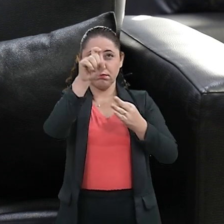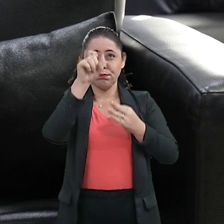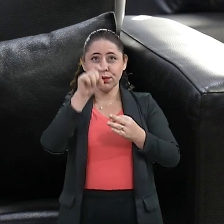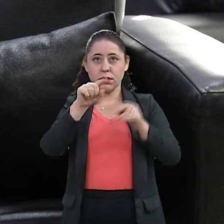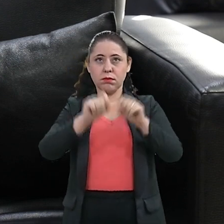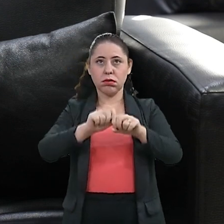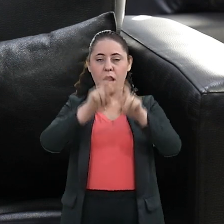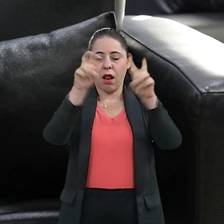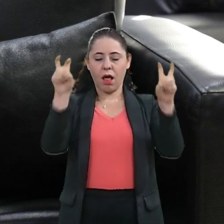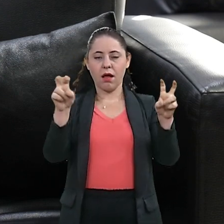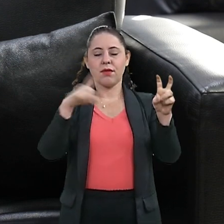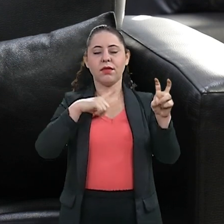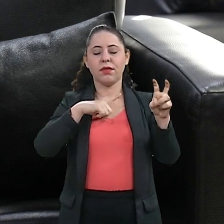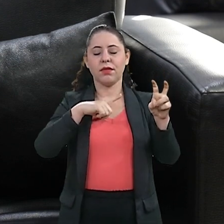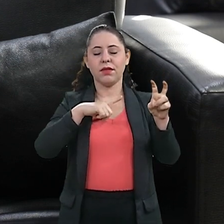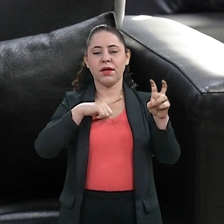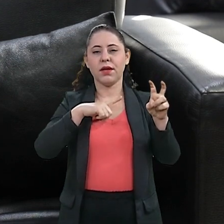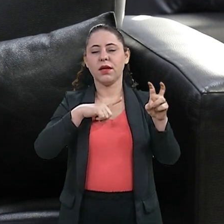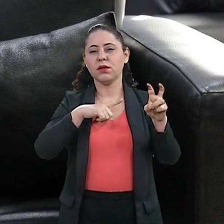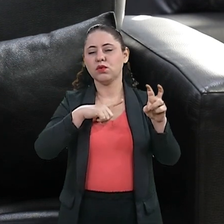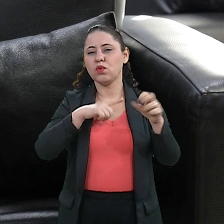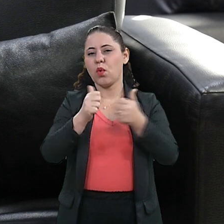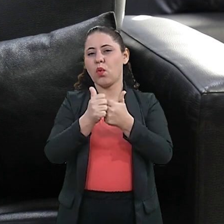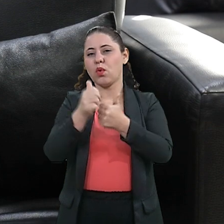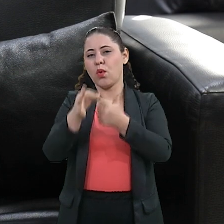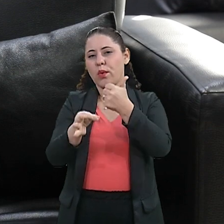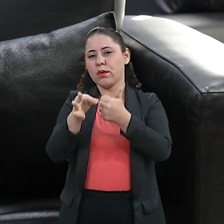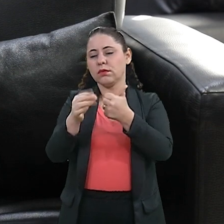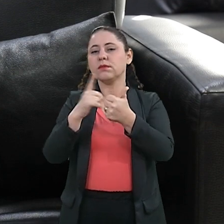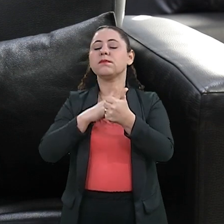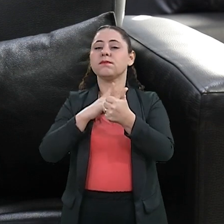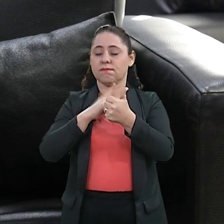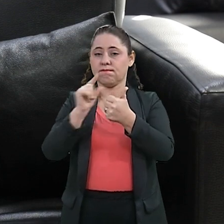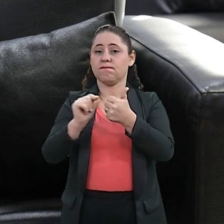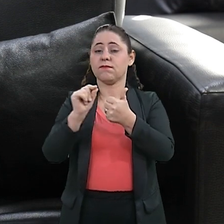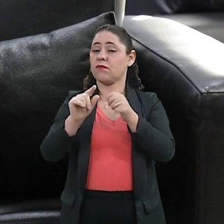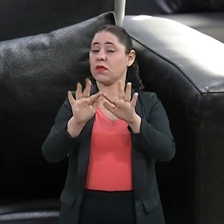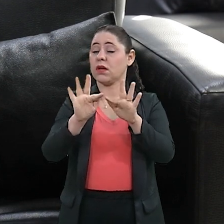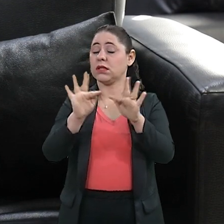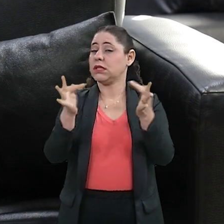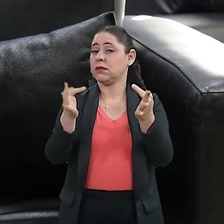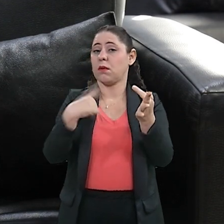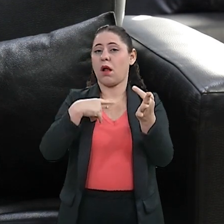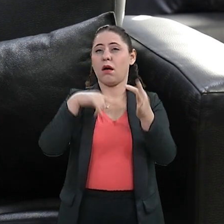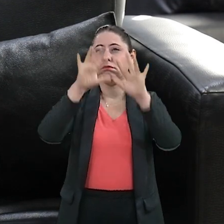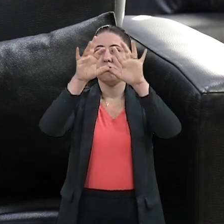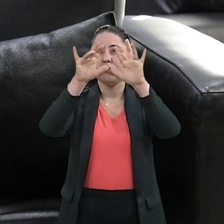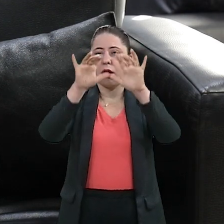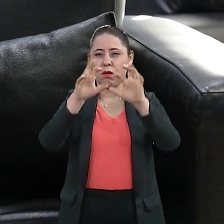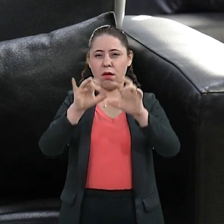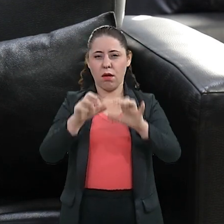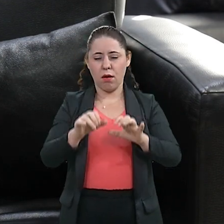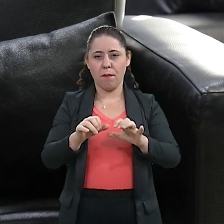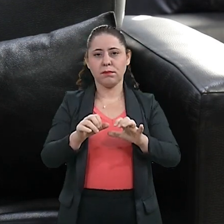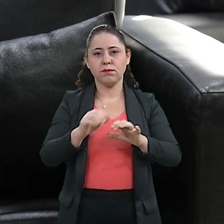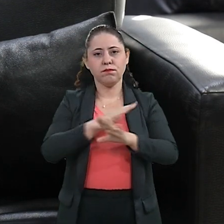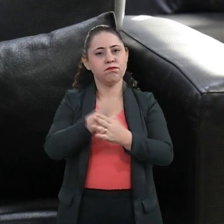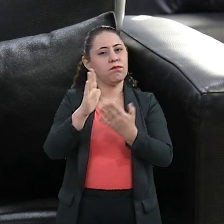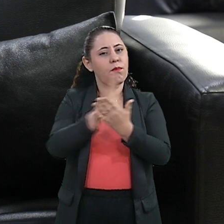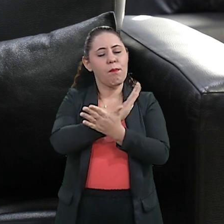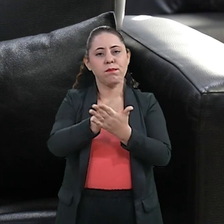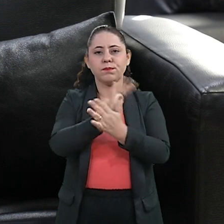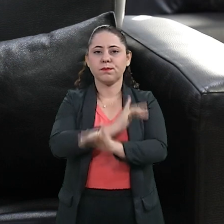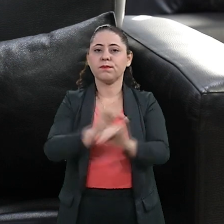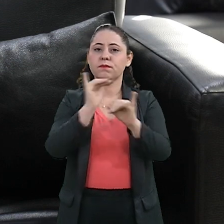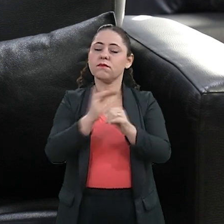lá direto no site do Tribunal de Justiça, é muito, muito simples. E aí abre um formulário eletrônico que